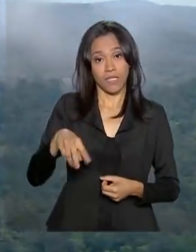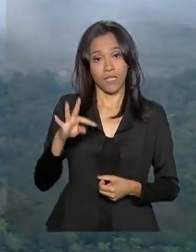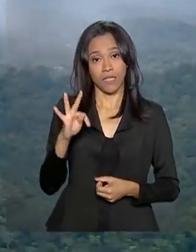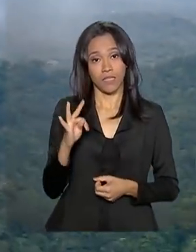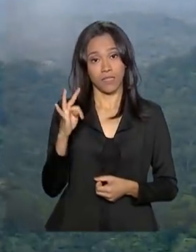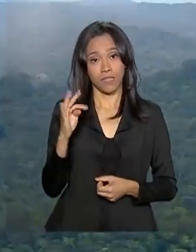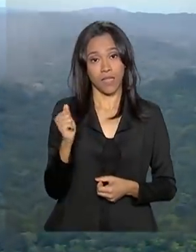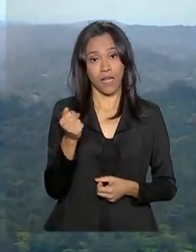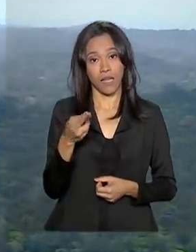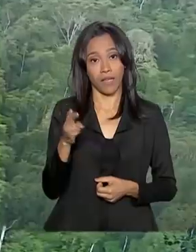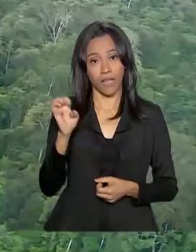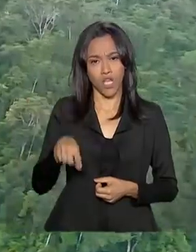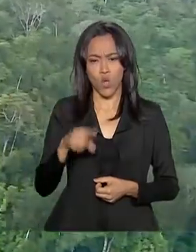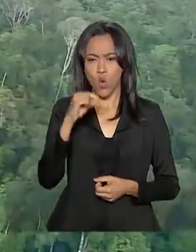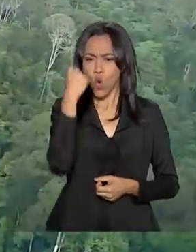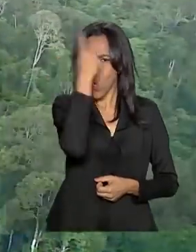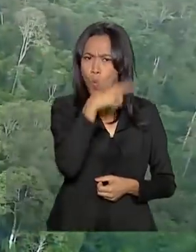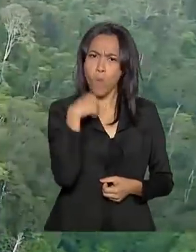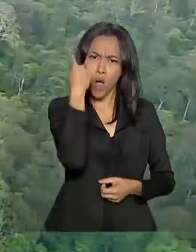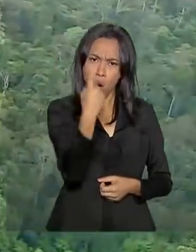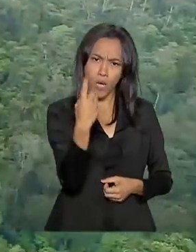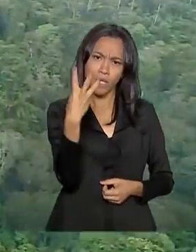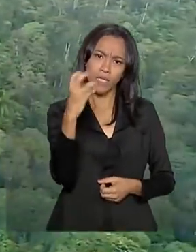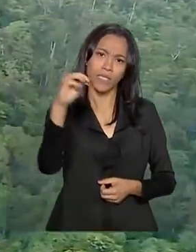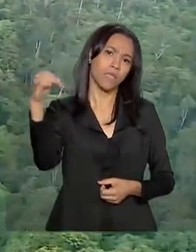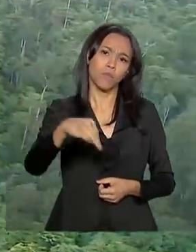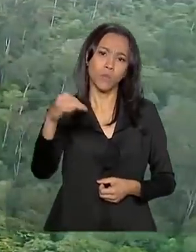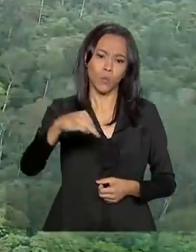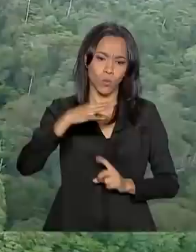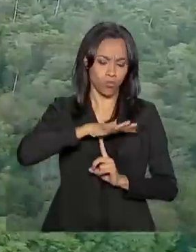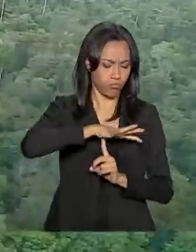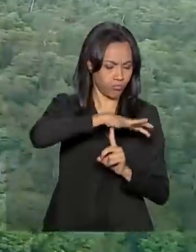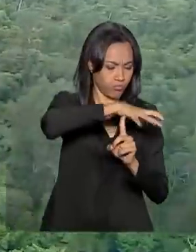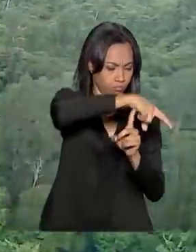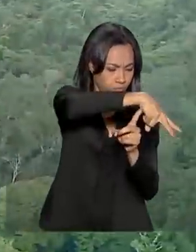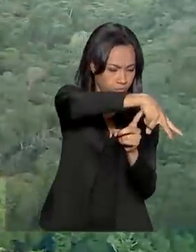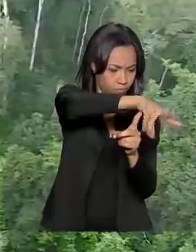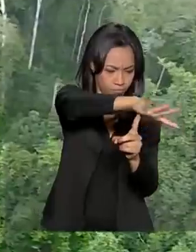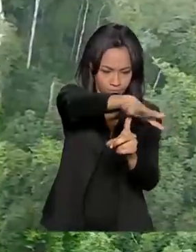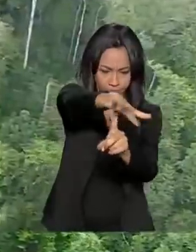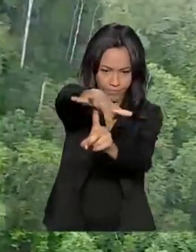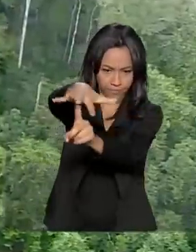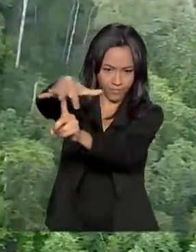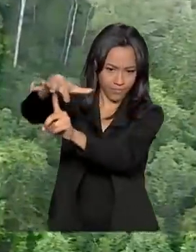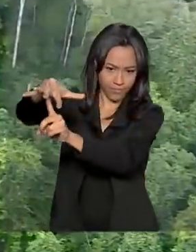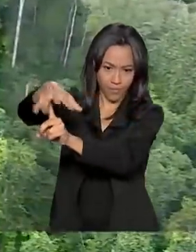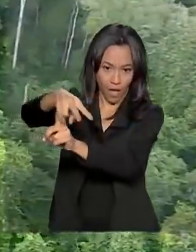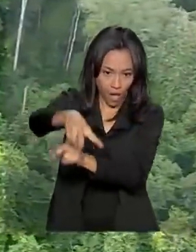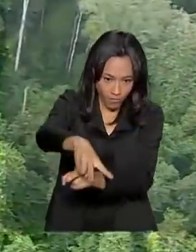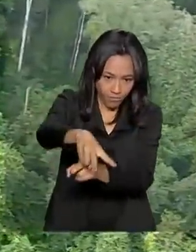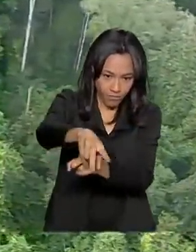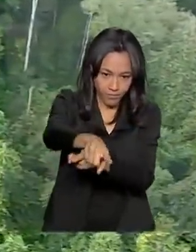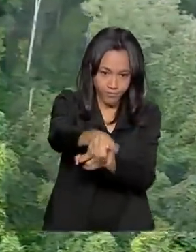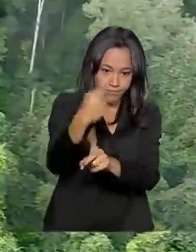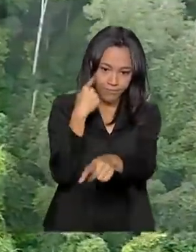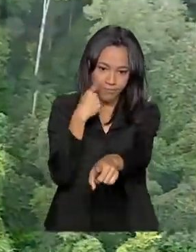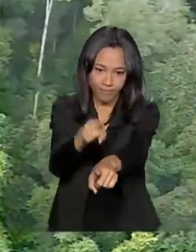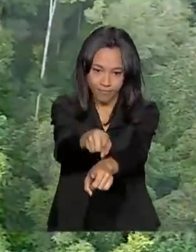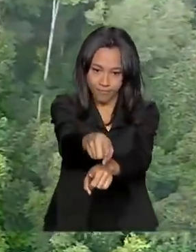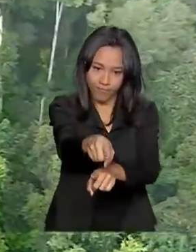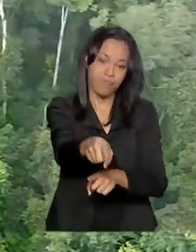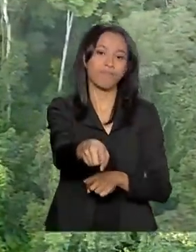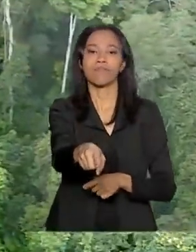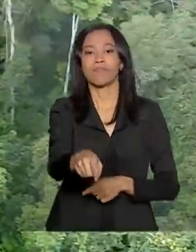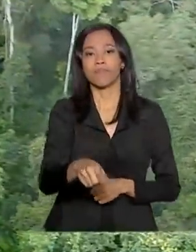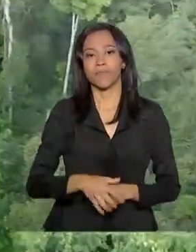e meia de voo. Na maioria do tempo, sobre a mata fechada da Amazônia. De repente, avistamos uma clareira.